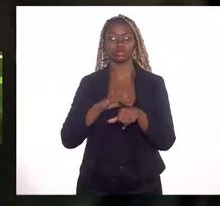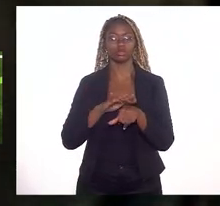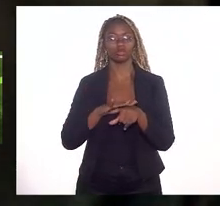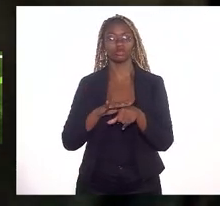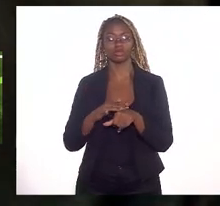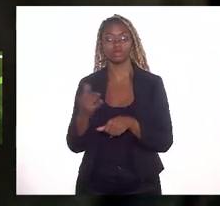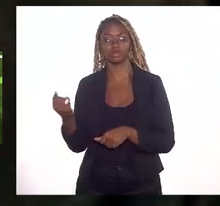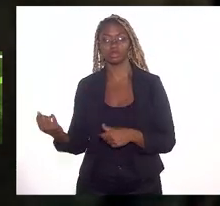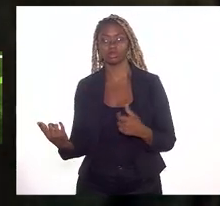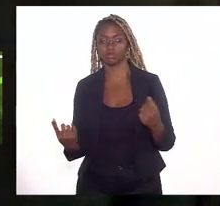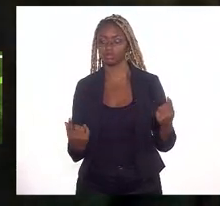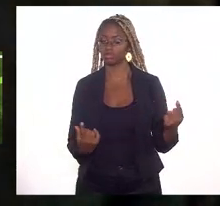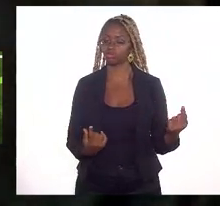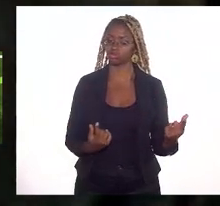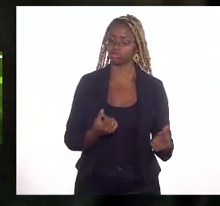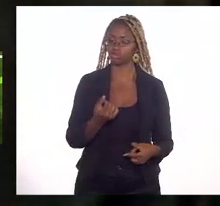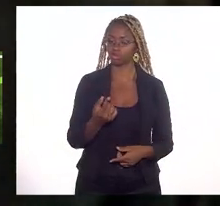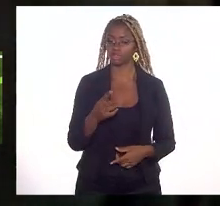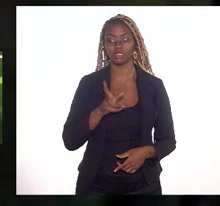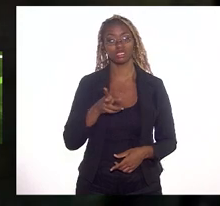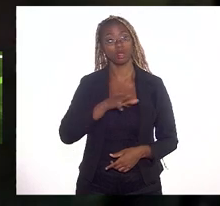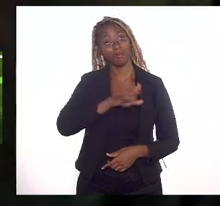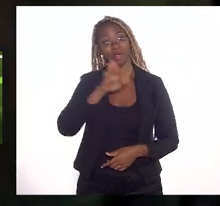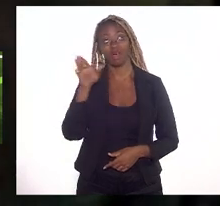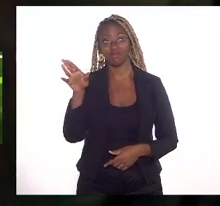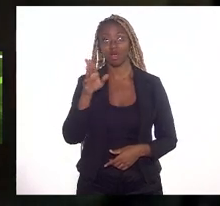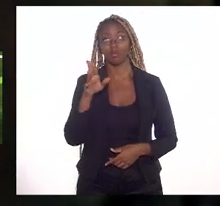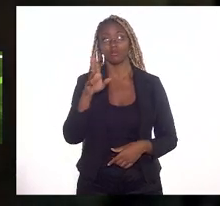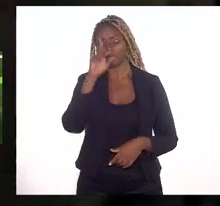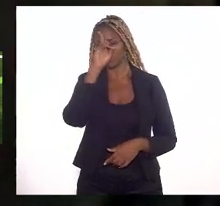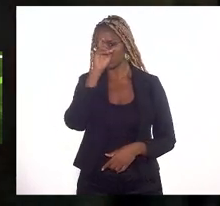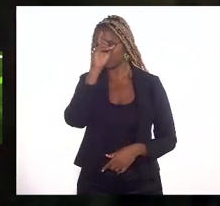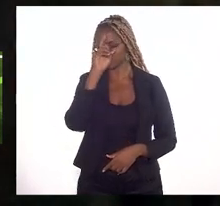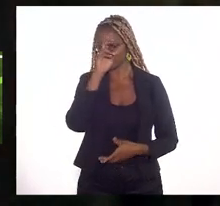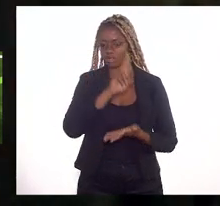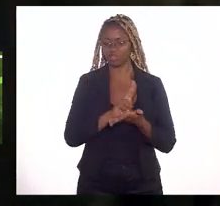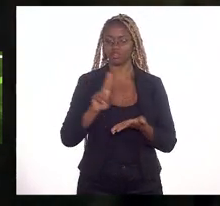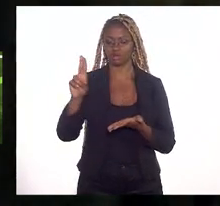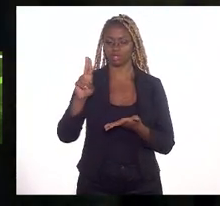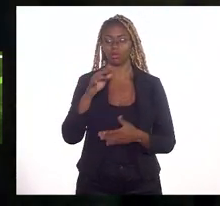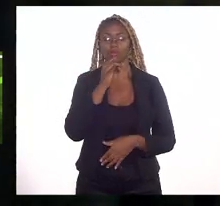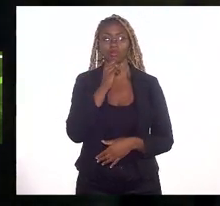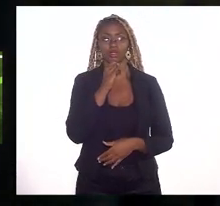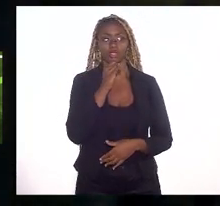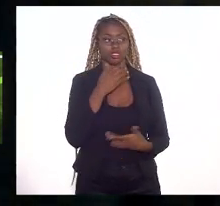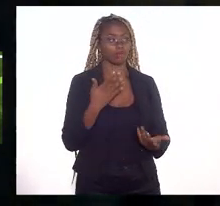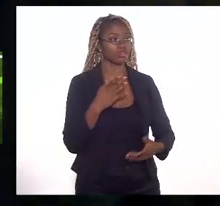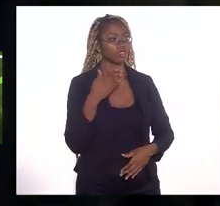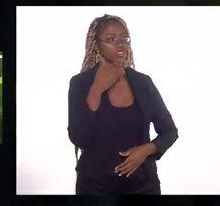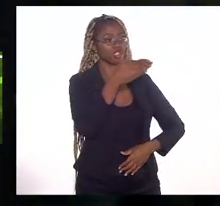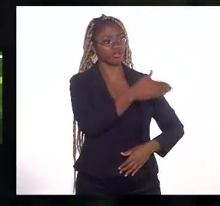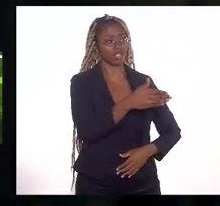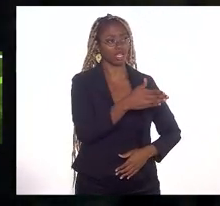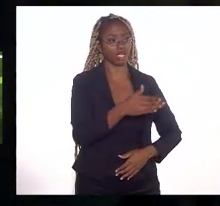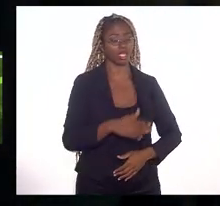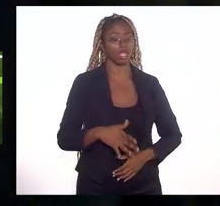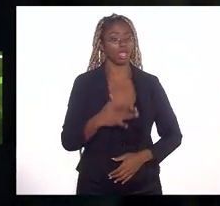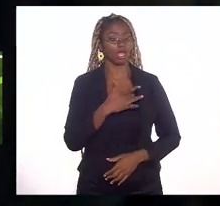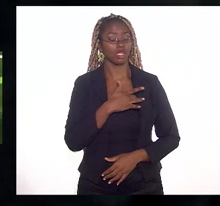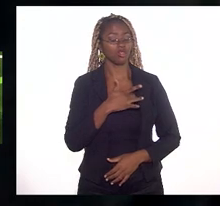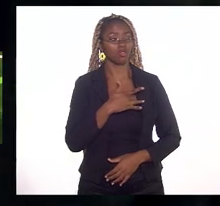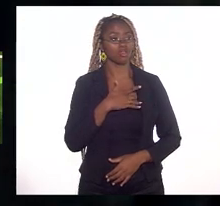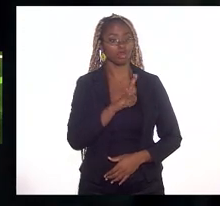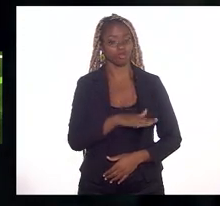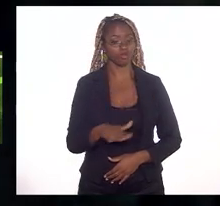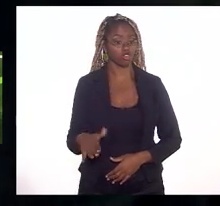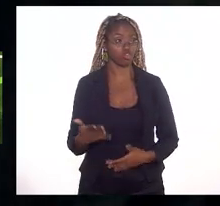raras para os hospitais universitários. A gente sabe disso. Você vai no ambulatório, por exemplo, de cardiologia infantil, né, todos